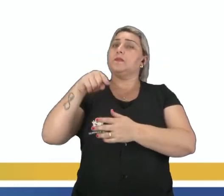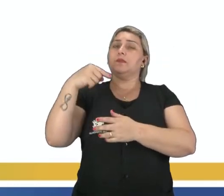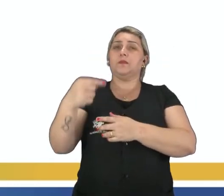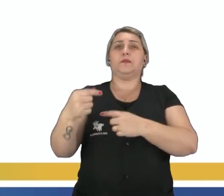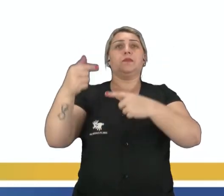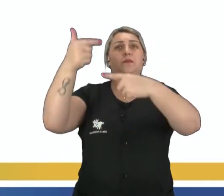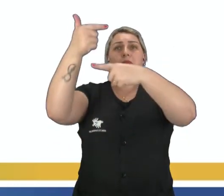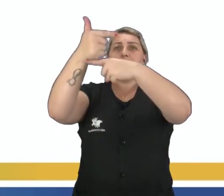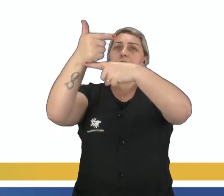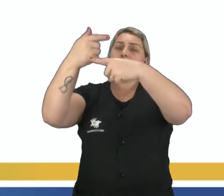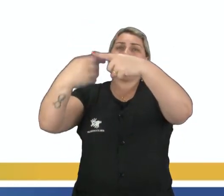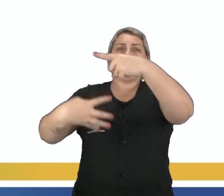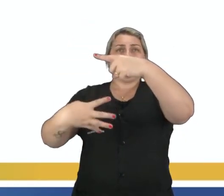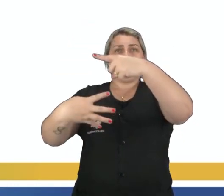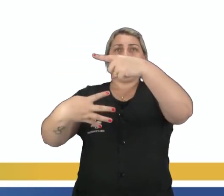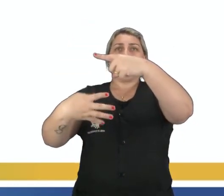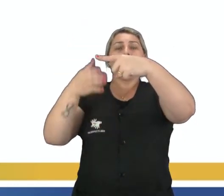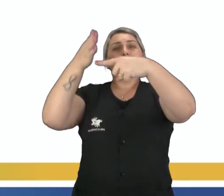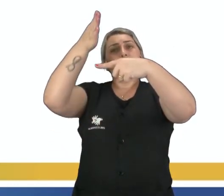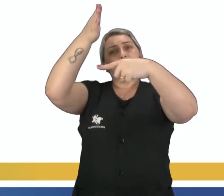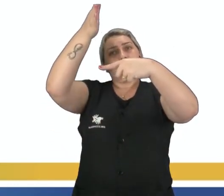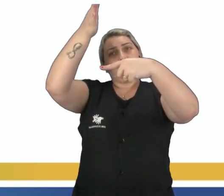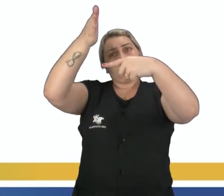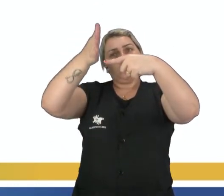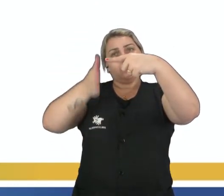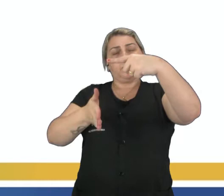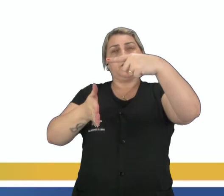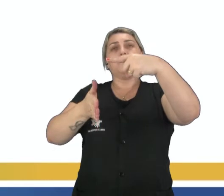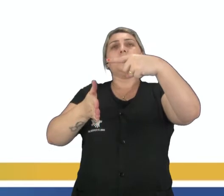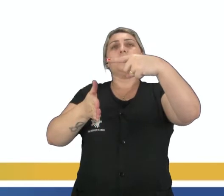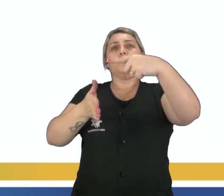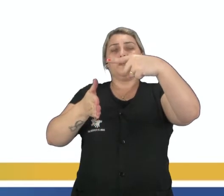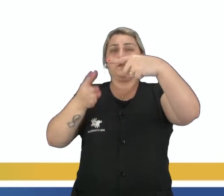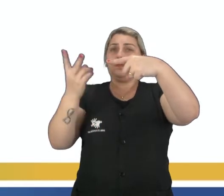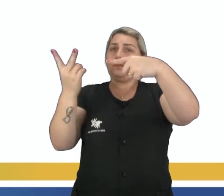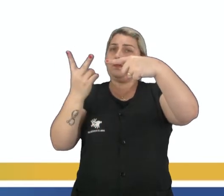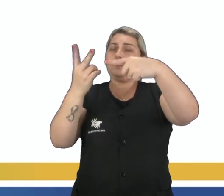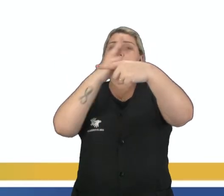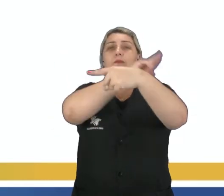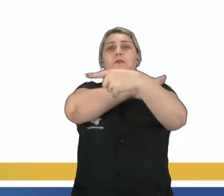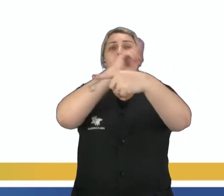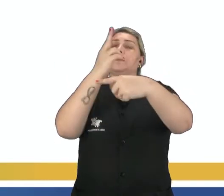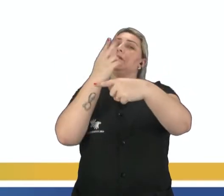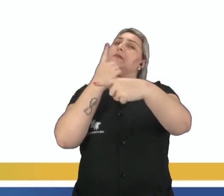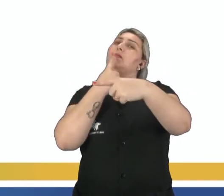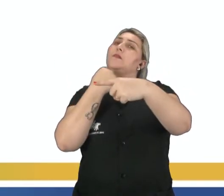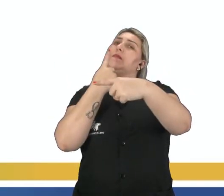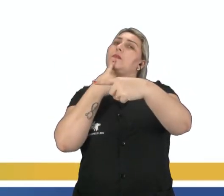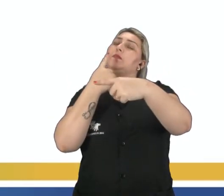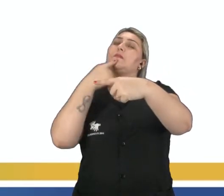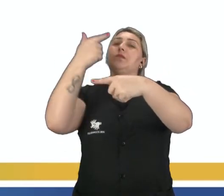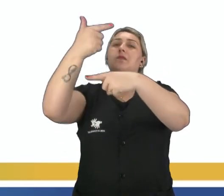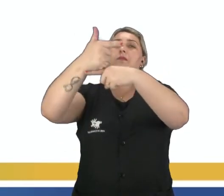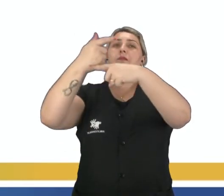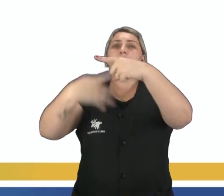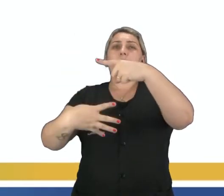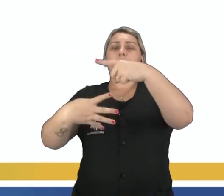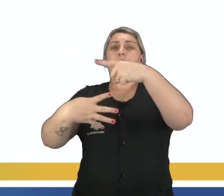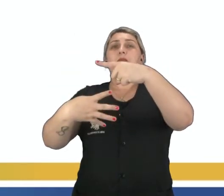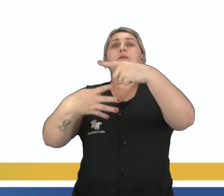depois, 2/4, divide em 4 partes, pego 2 partes, represento ali de vermelho 2 de